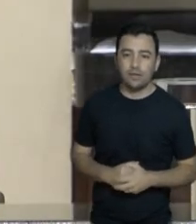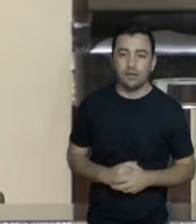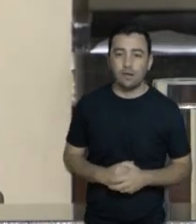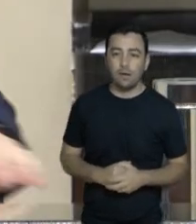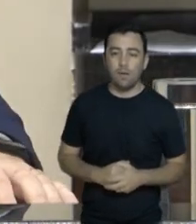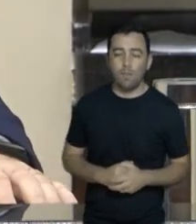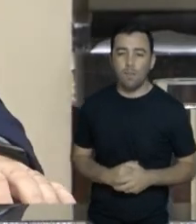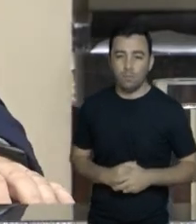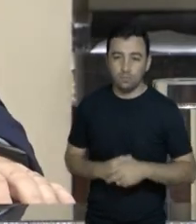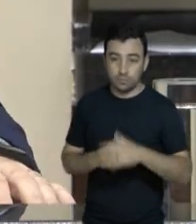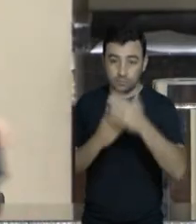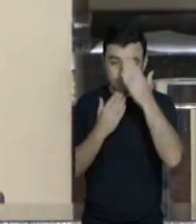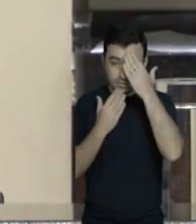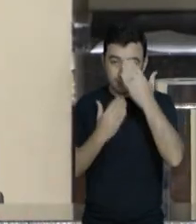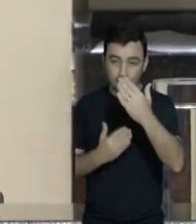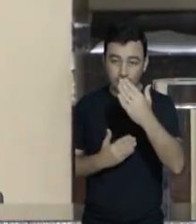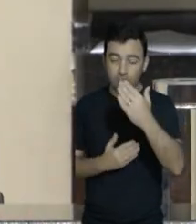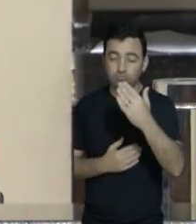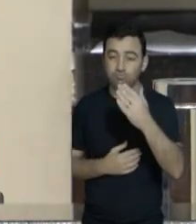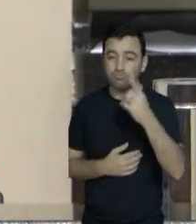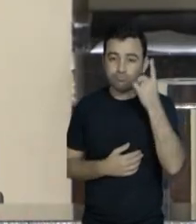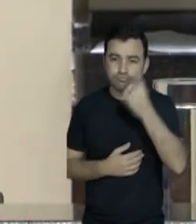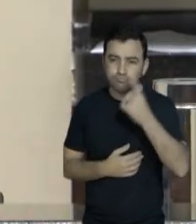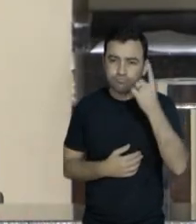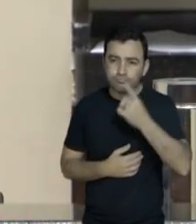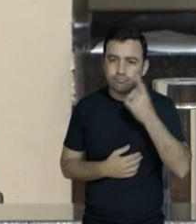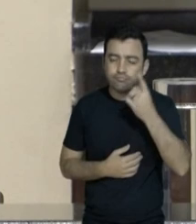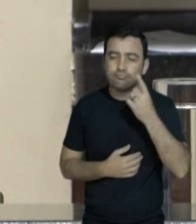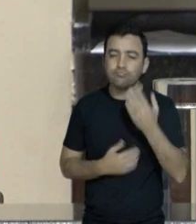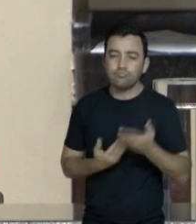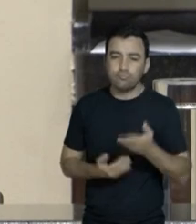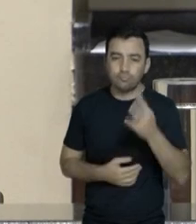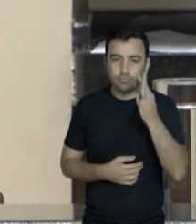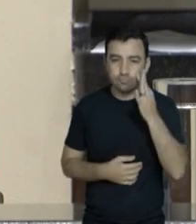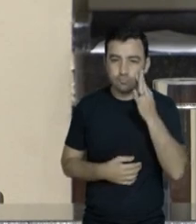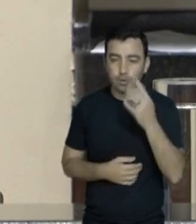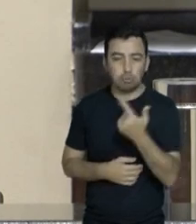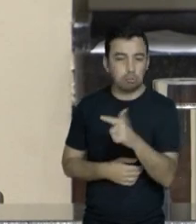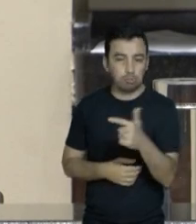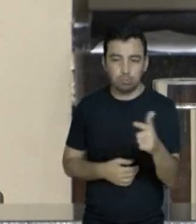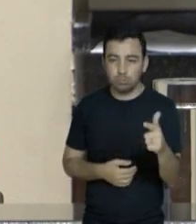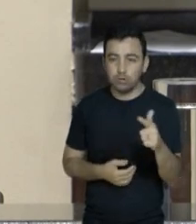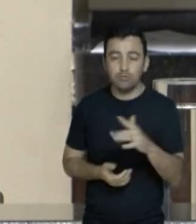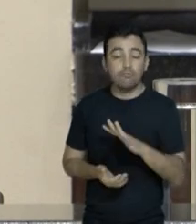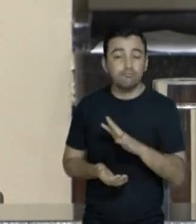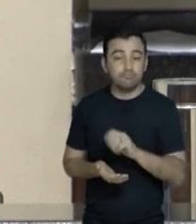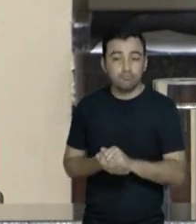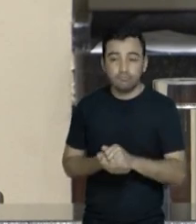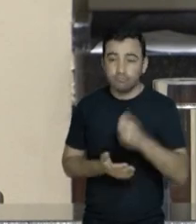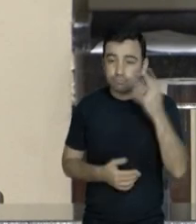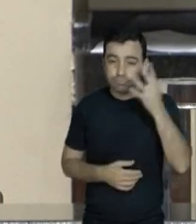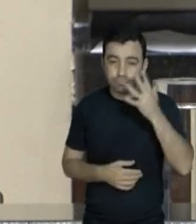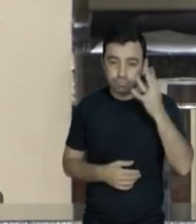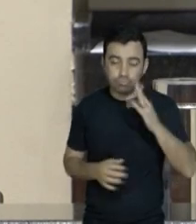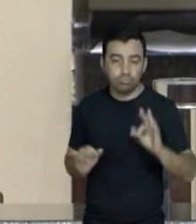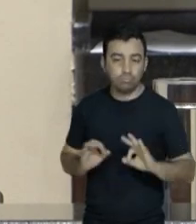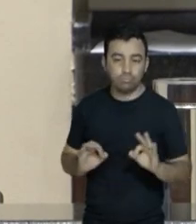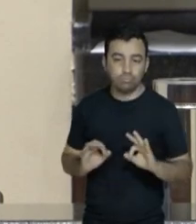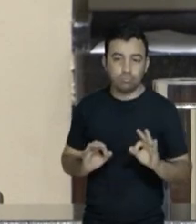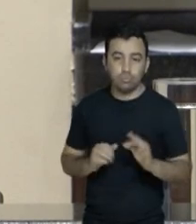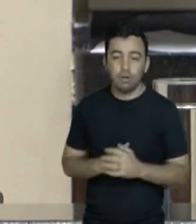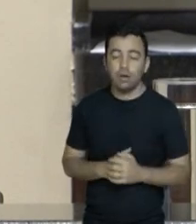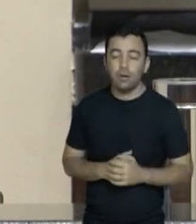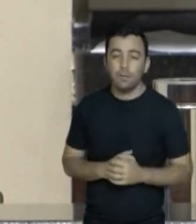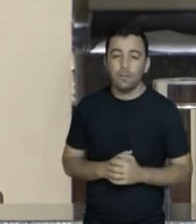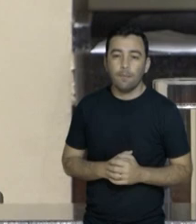Obrigado, deputado Tiago Zilli. Não havendo outros oradores inscritos, nós